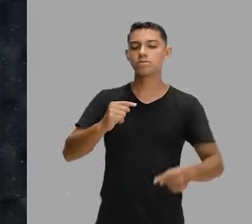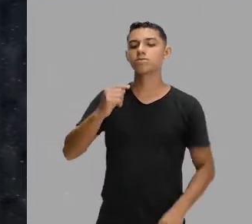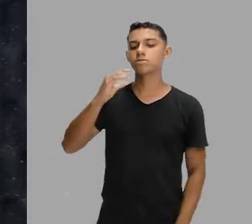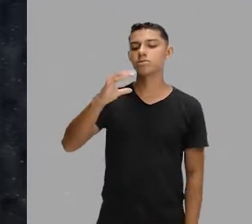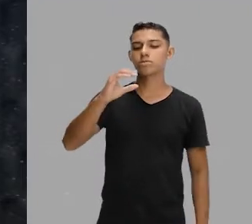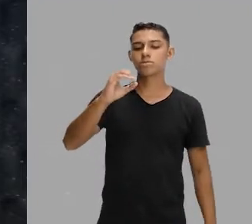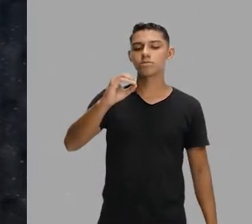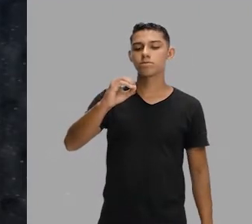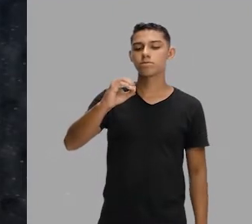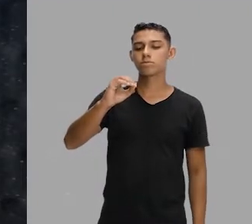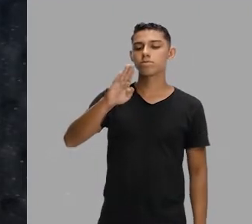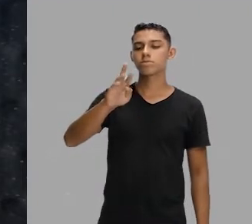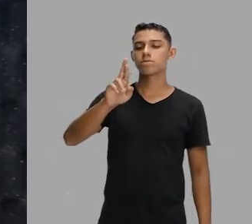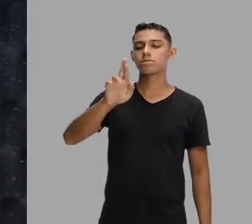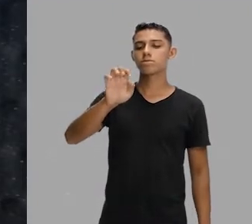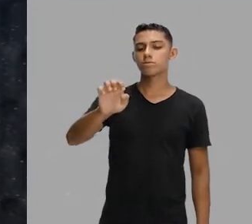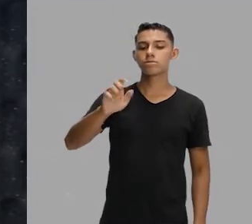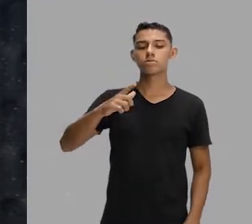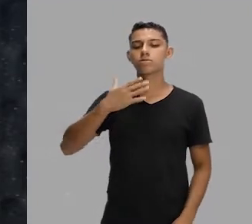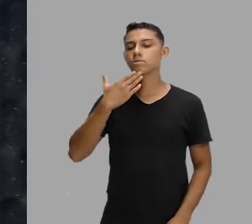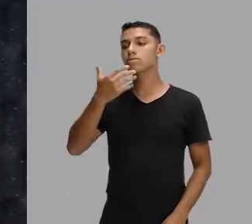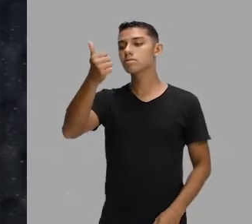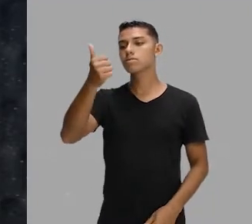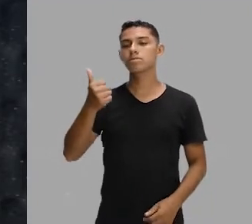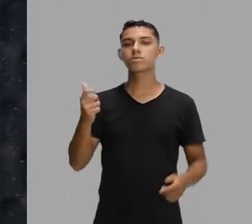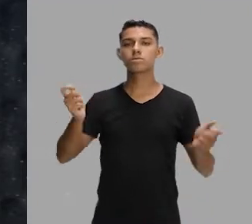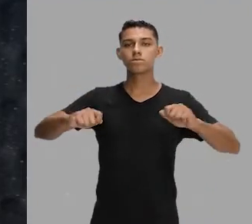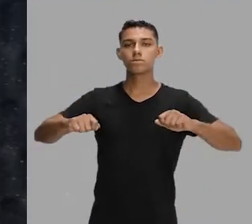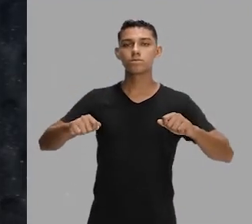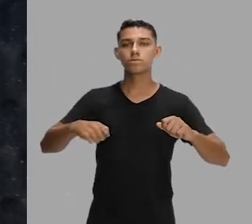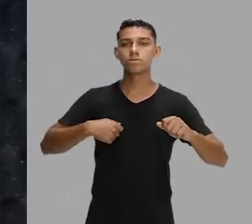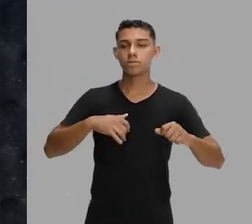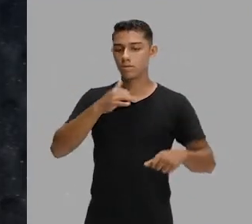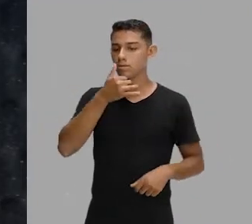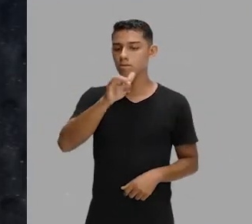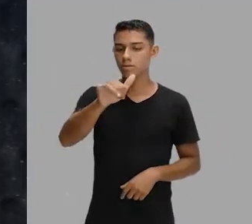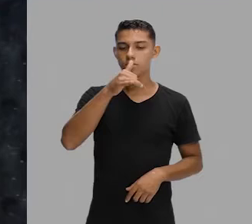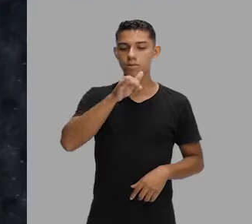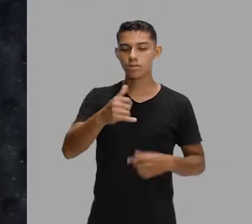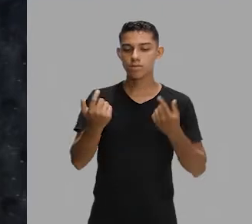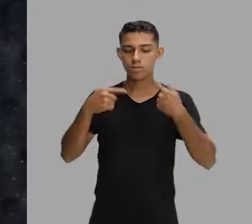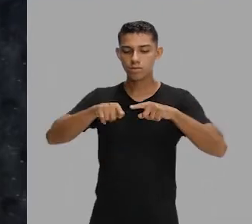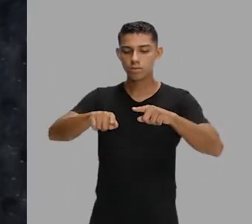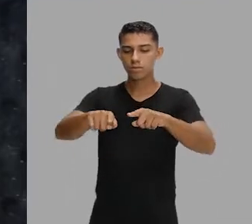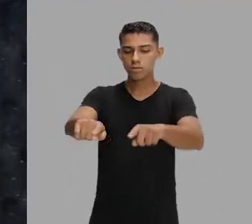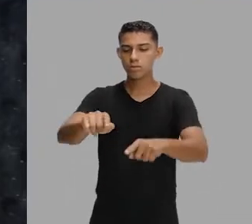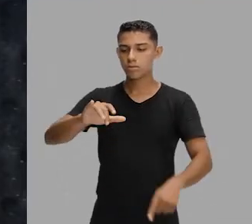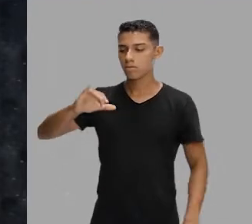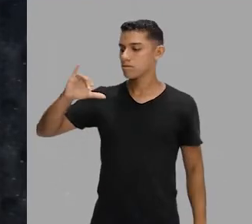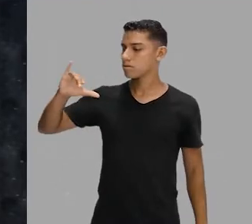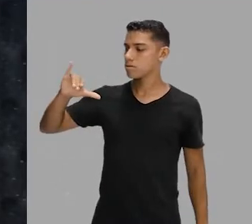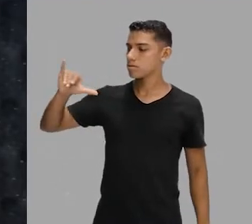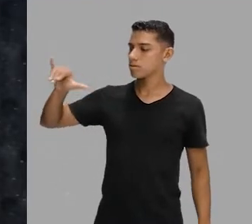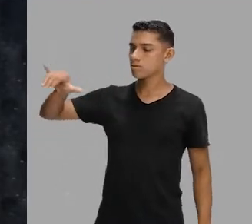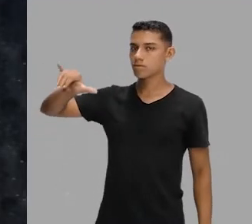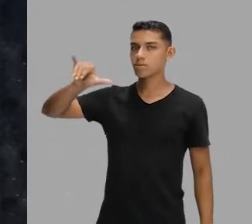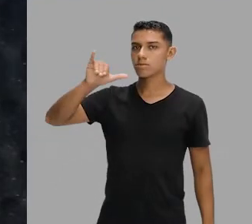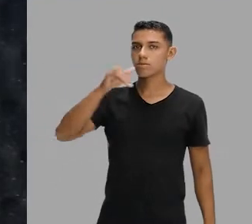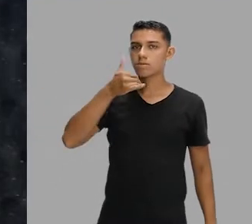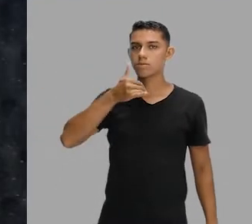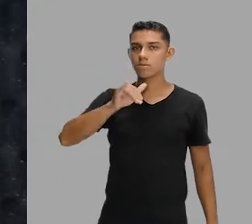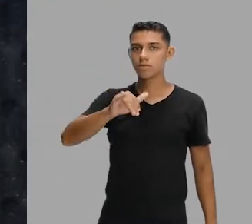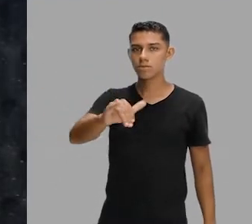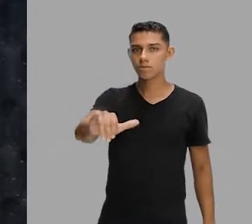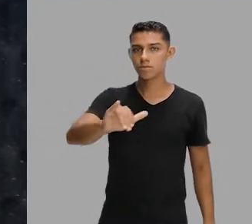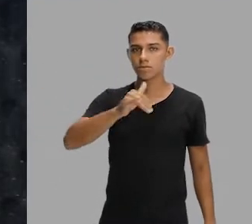melhor condutor de corrente elétrica, certo? Ele tem uma característica exclusiva, não